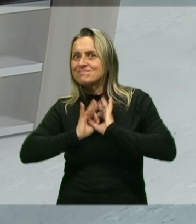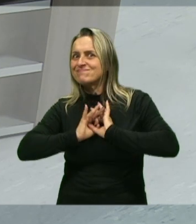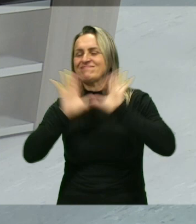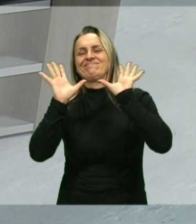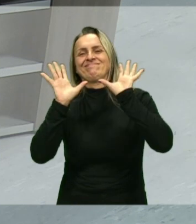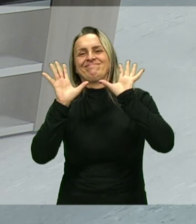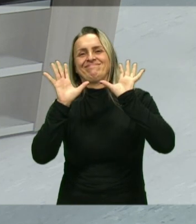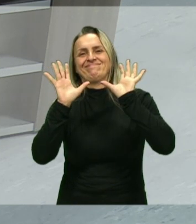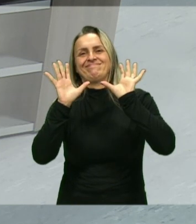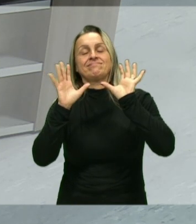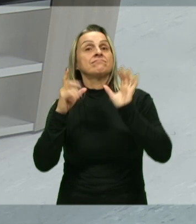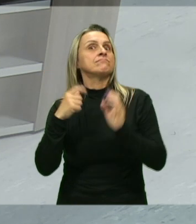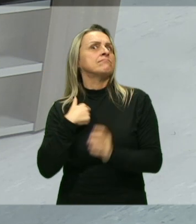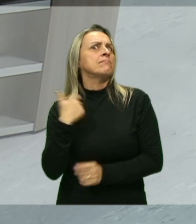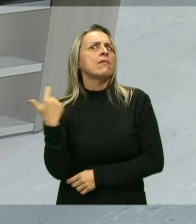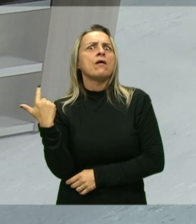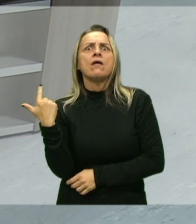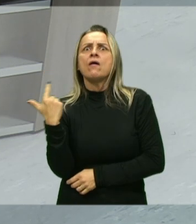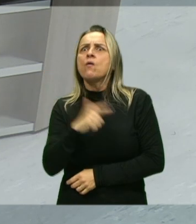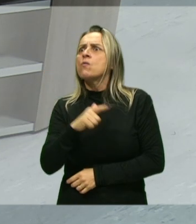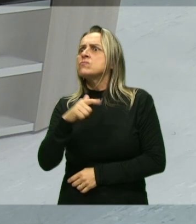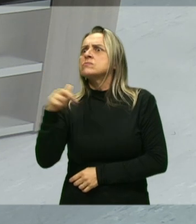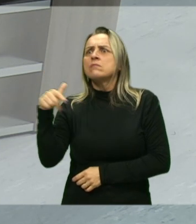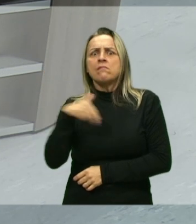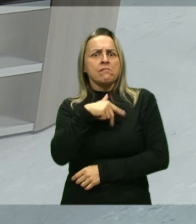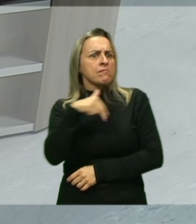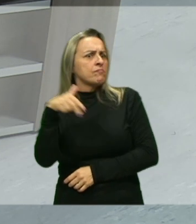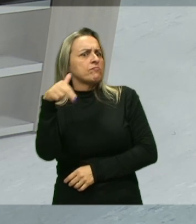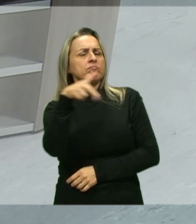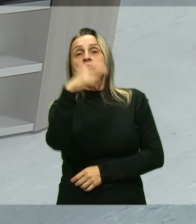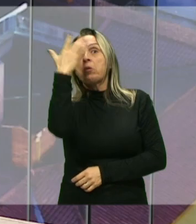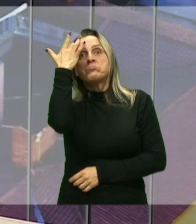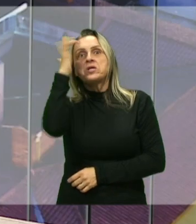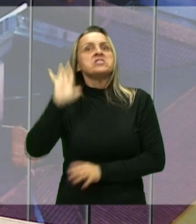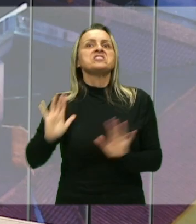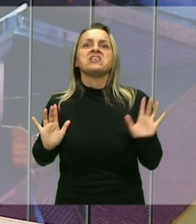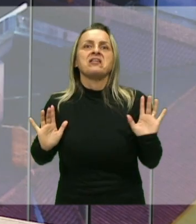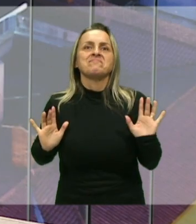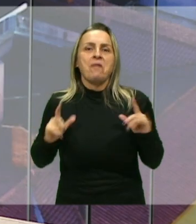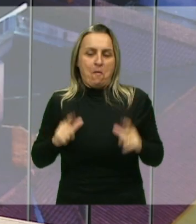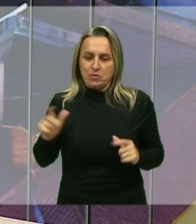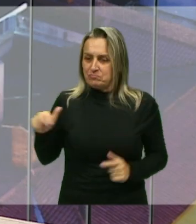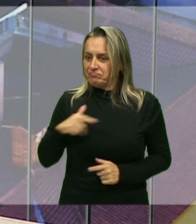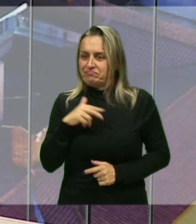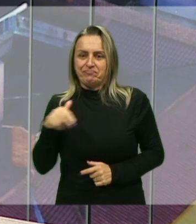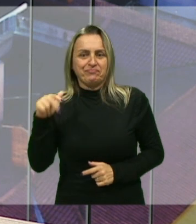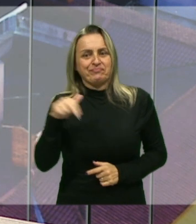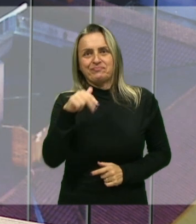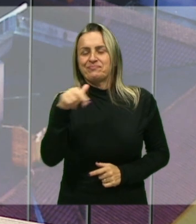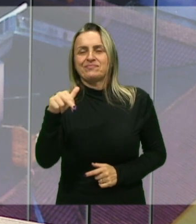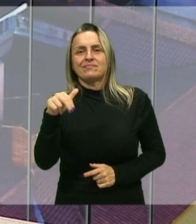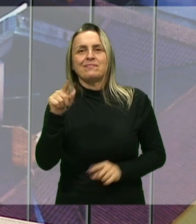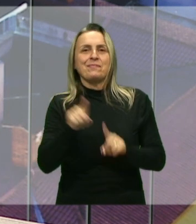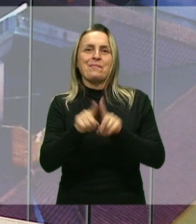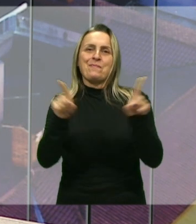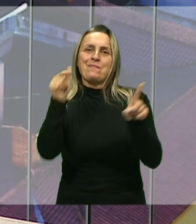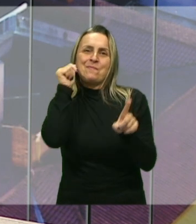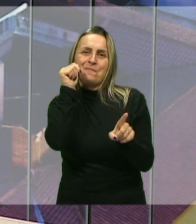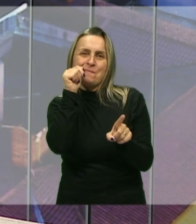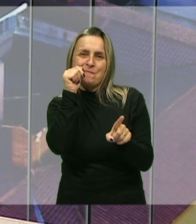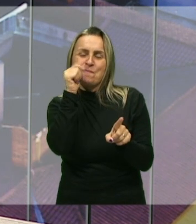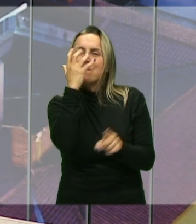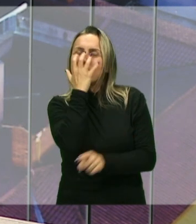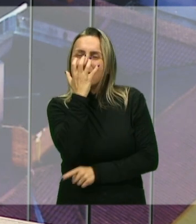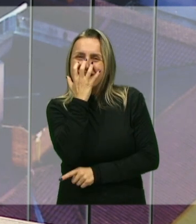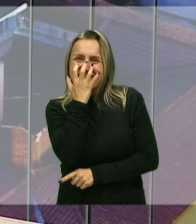frente. Então, eu passo por cada coisa que eu nem dou conta por onde que eu estou passando. Eu sei por onde eu estou indo. Mas o que ela está me tirando, eu não sei,